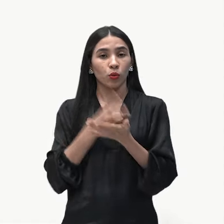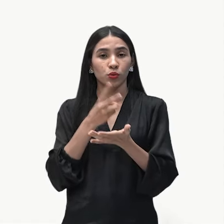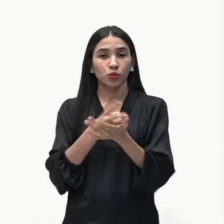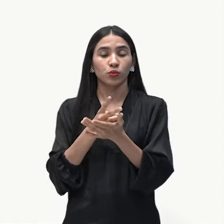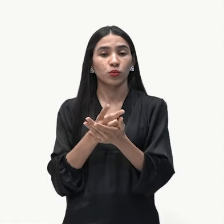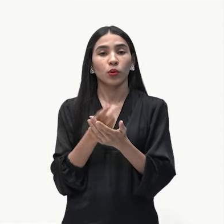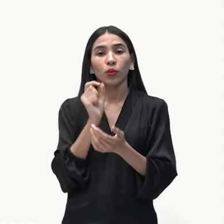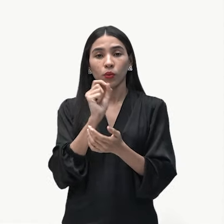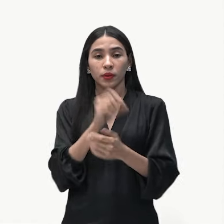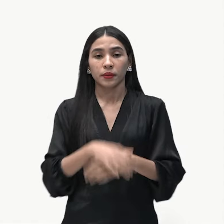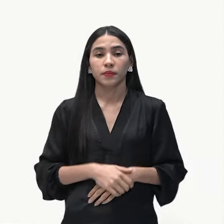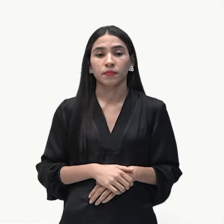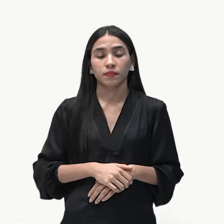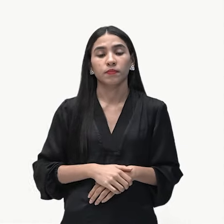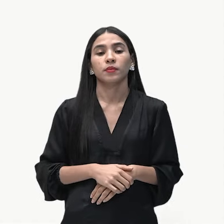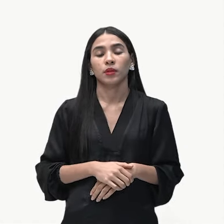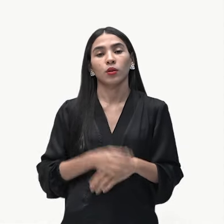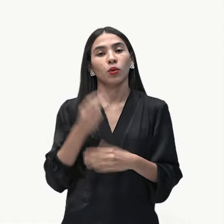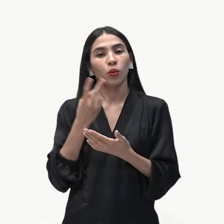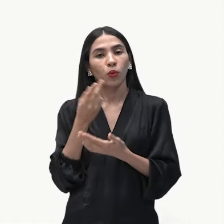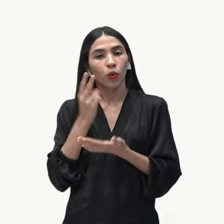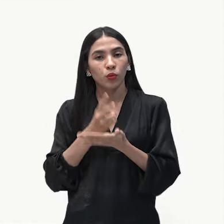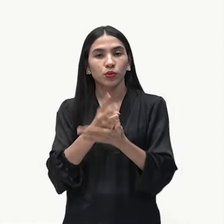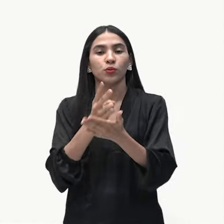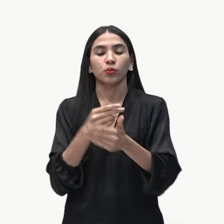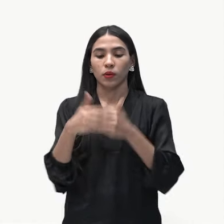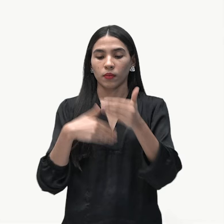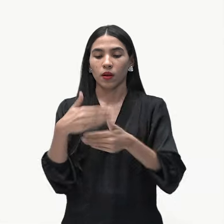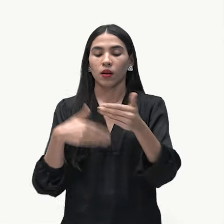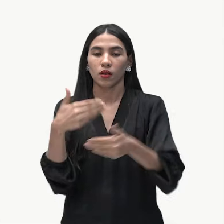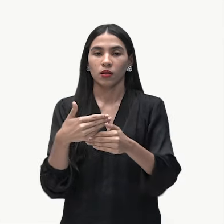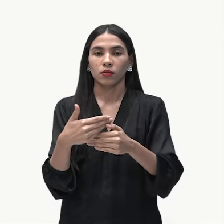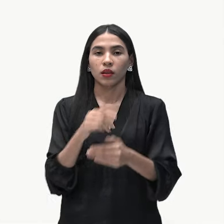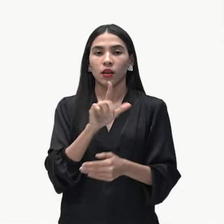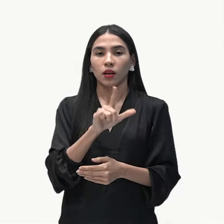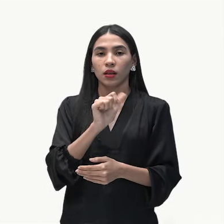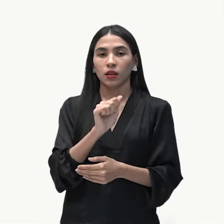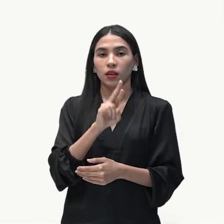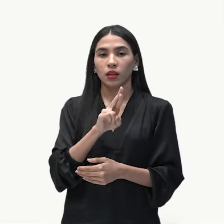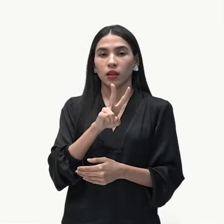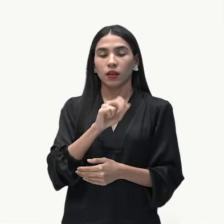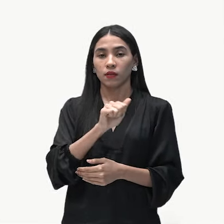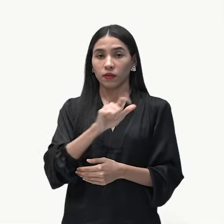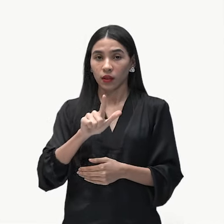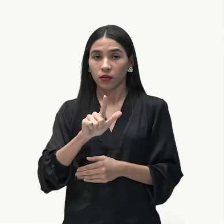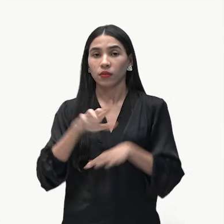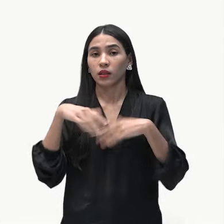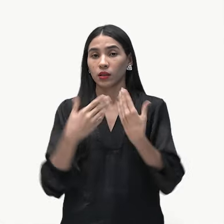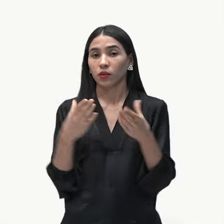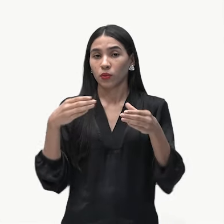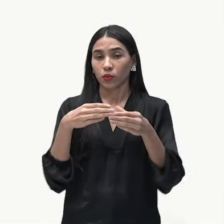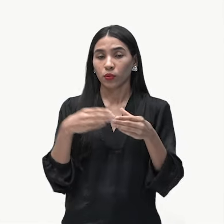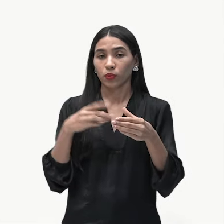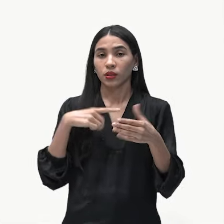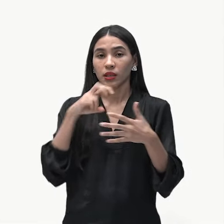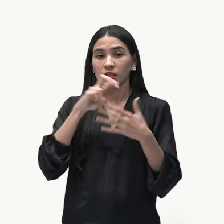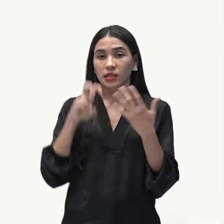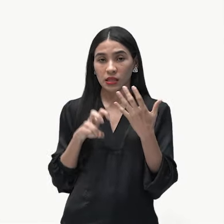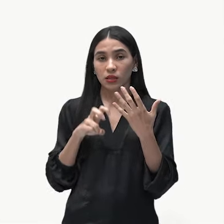ciclo. E os ovos fertilizados, eles vão dar início a uma fase larval. Então, essa espécie, ela tem cinco